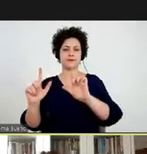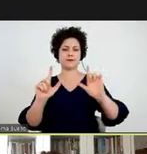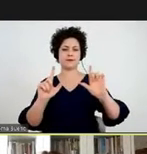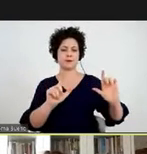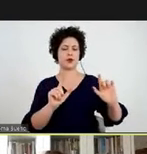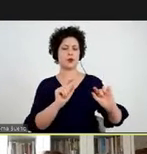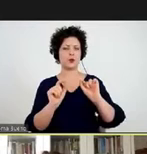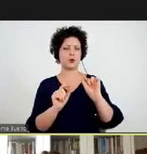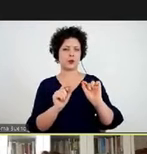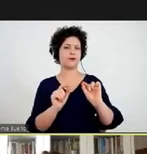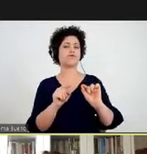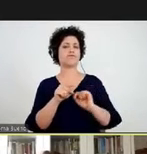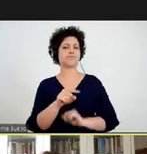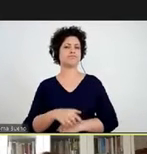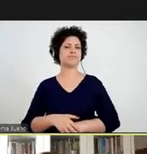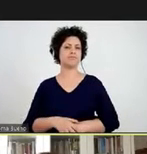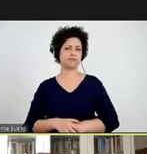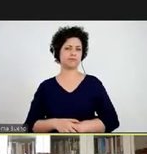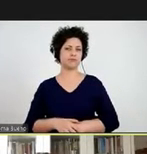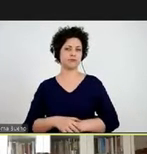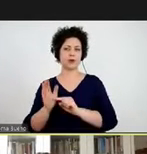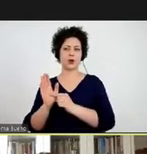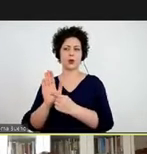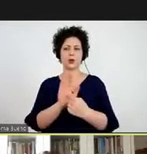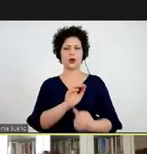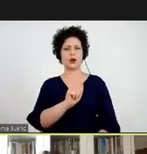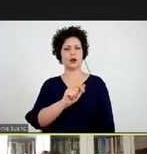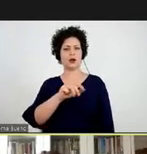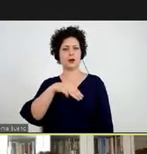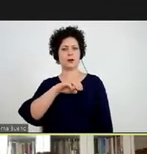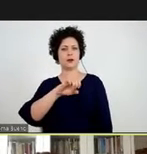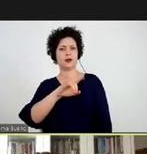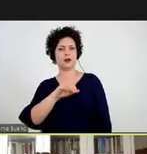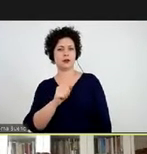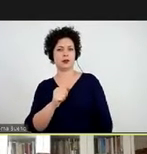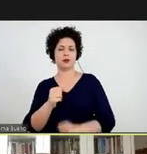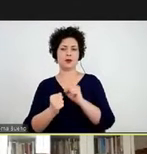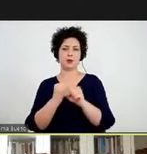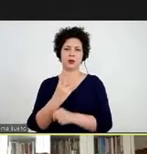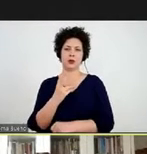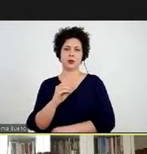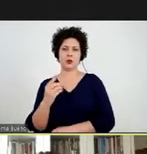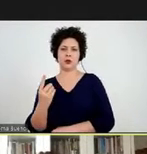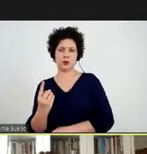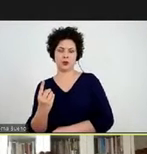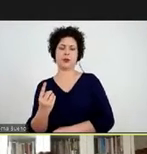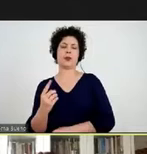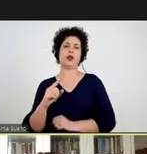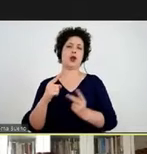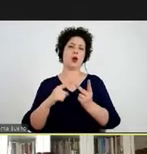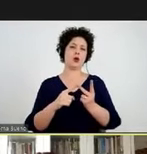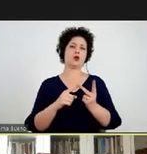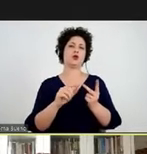dão conta de feitos por Almeida, 2001, e Froze Albuquerque,